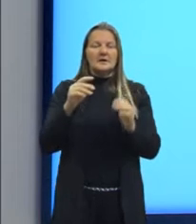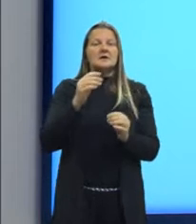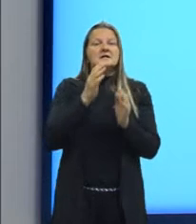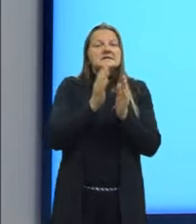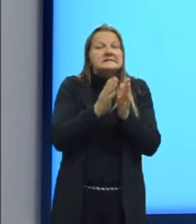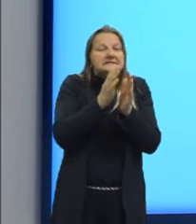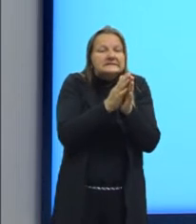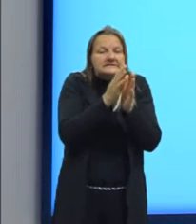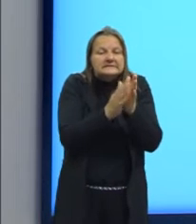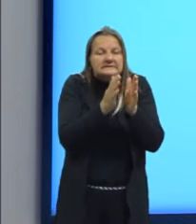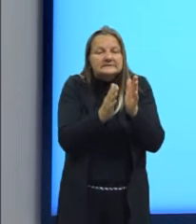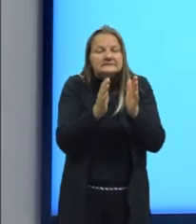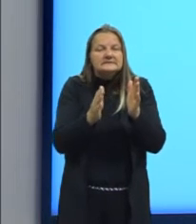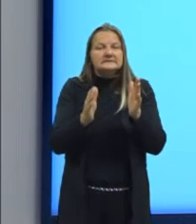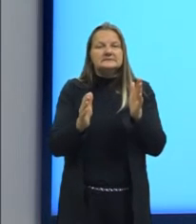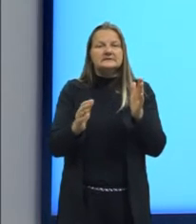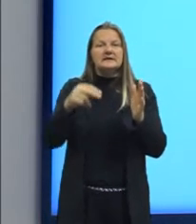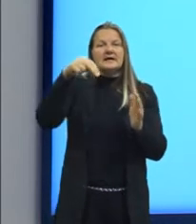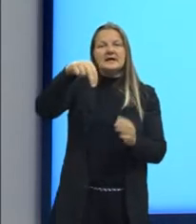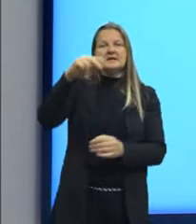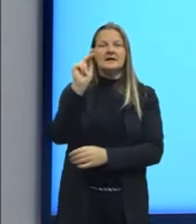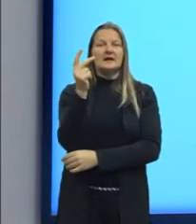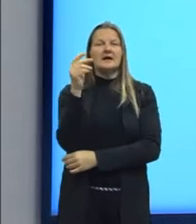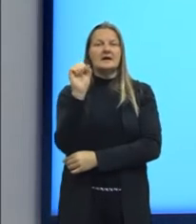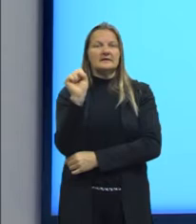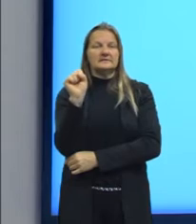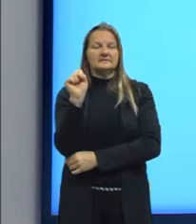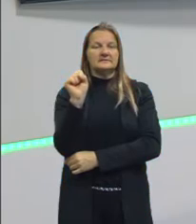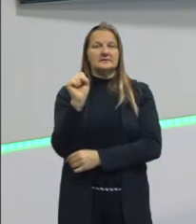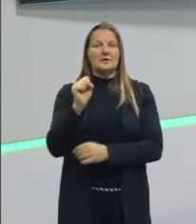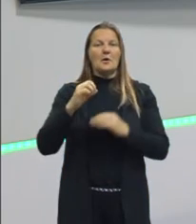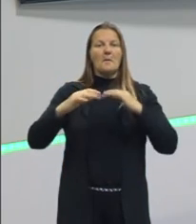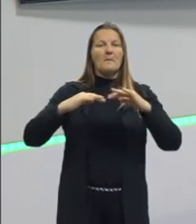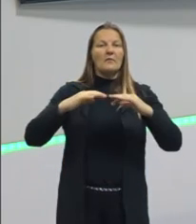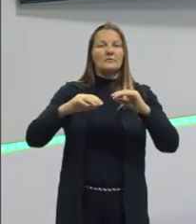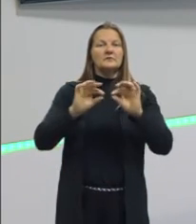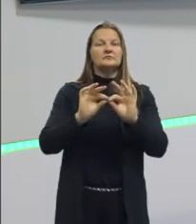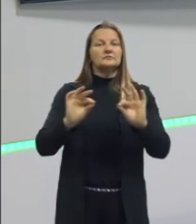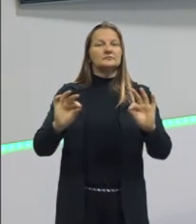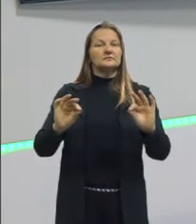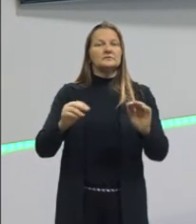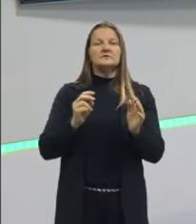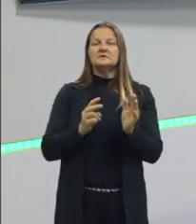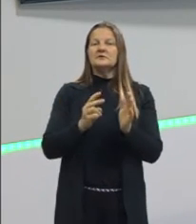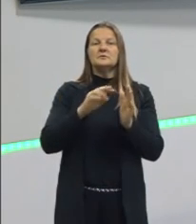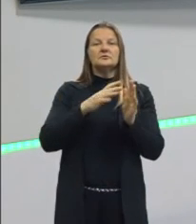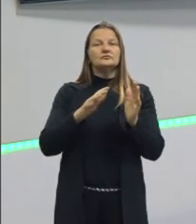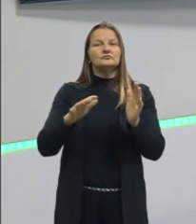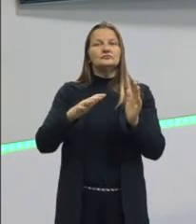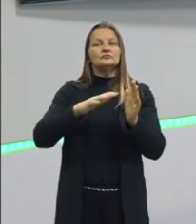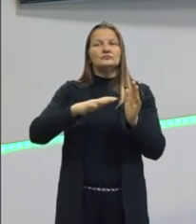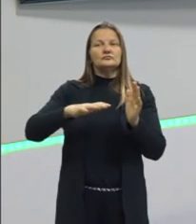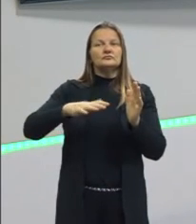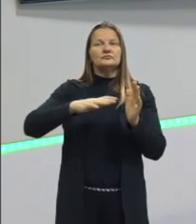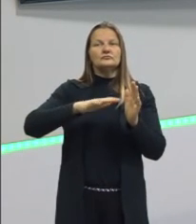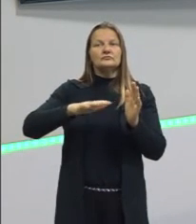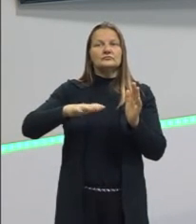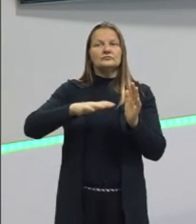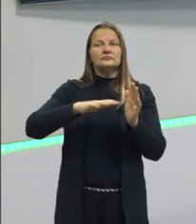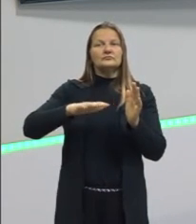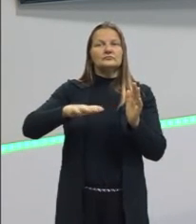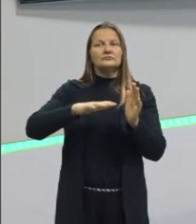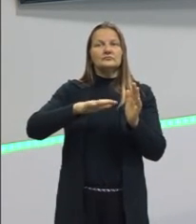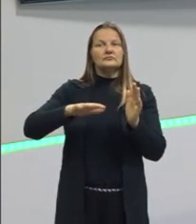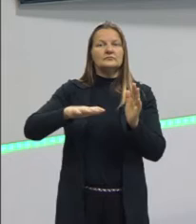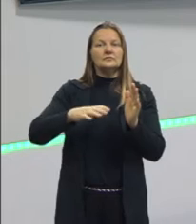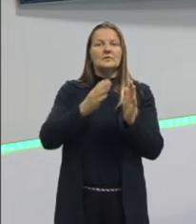dizer que no MHS né que o movimento simples ele vai ficar sempre oscilando e no mesmo